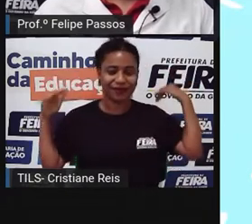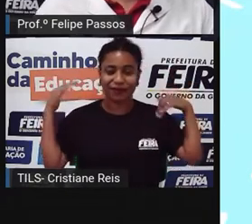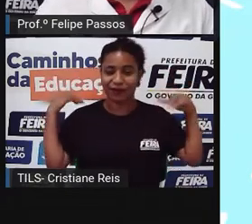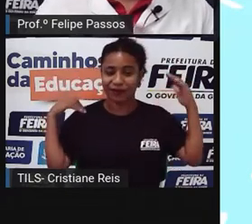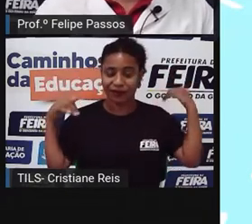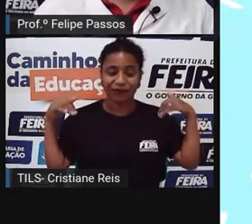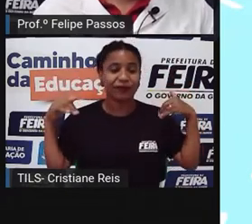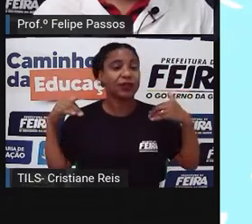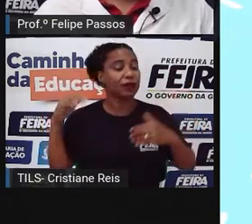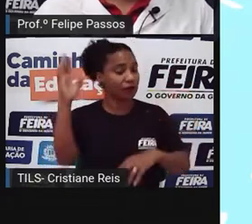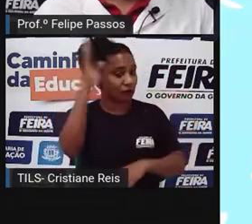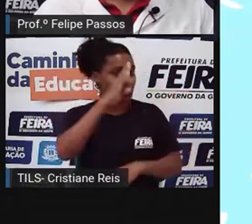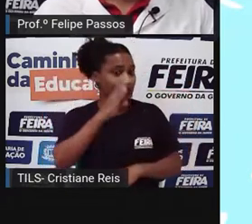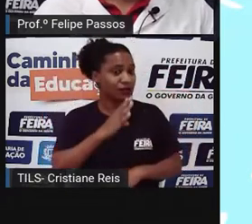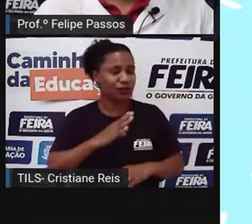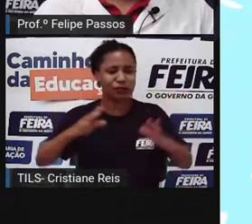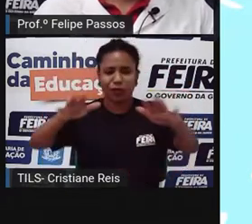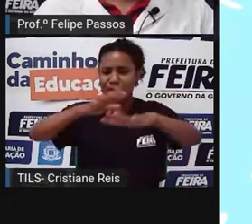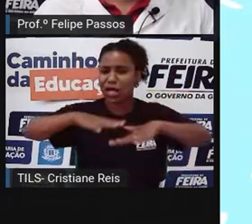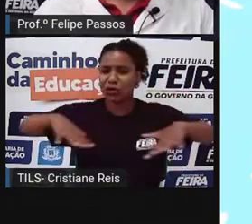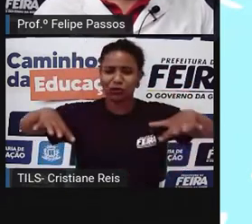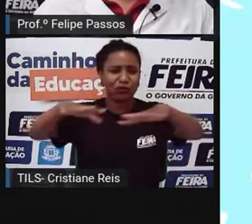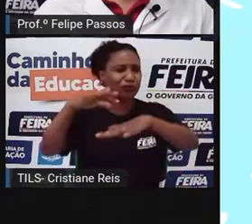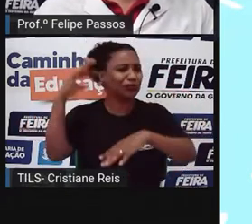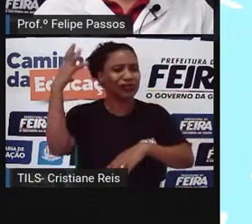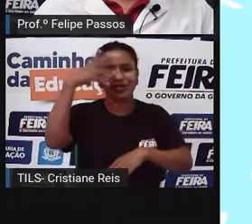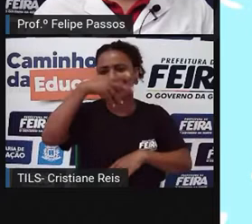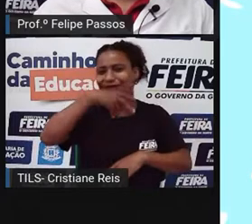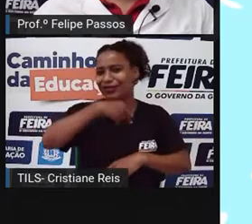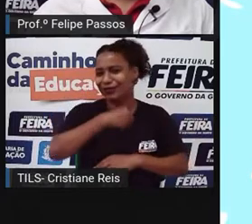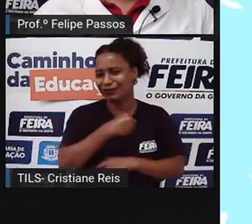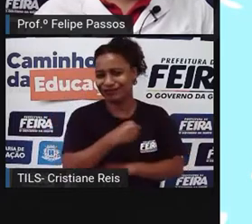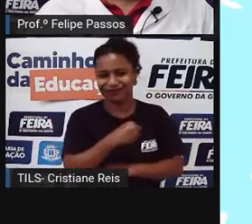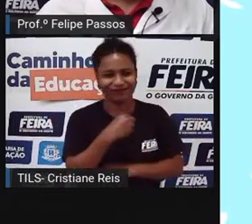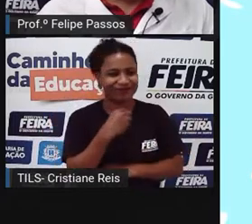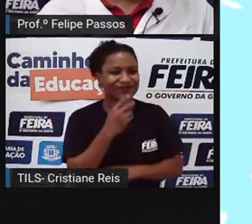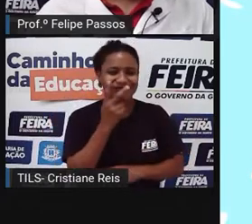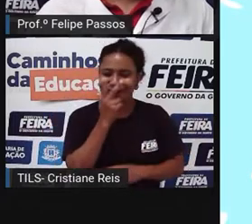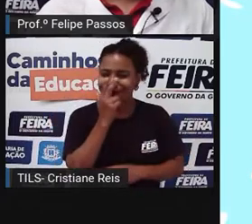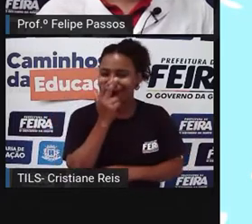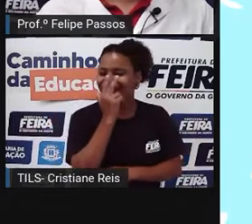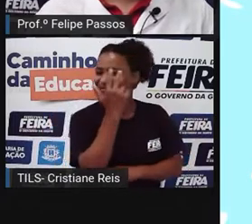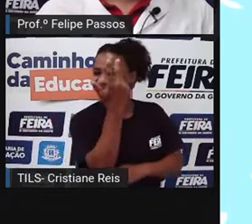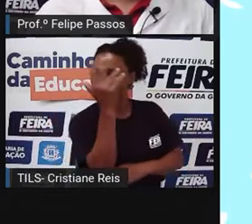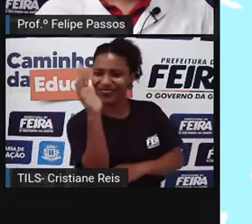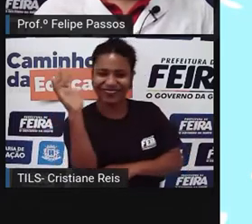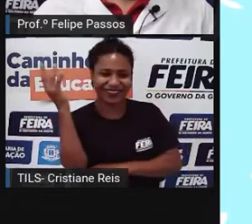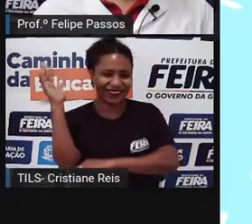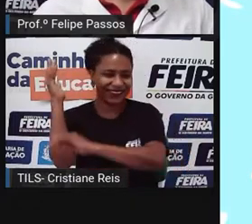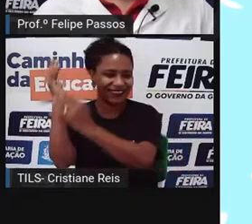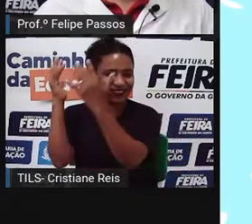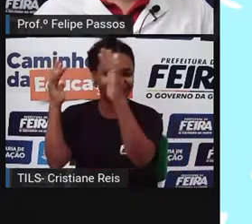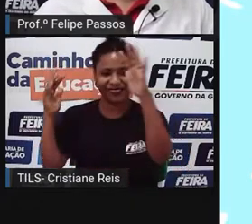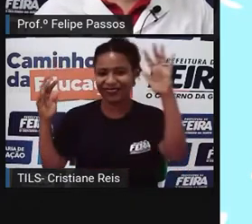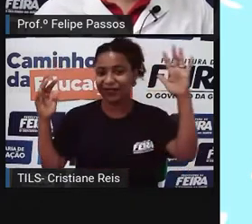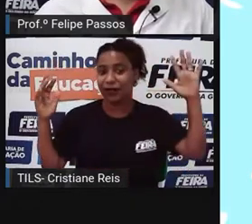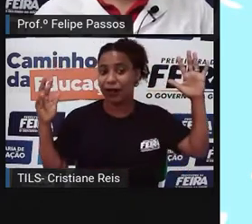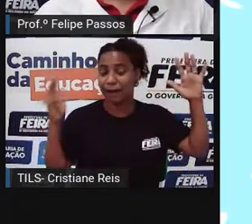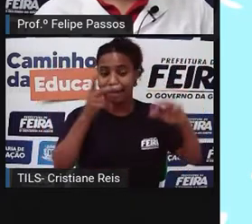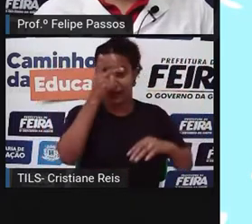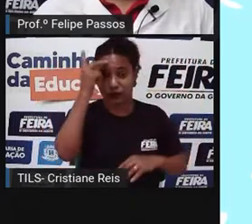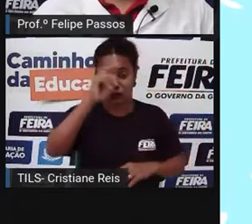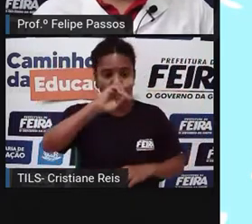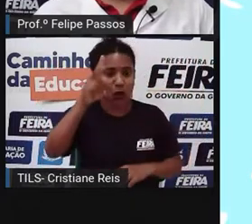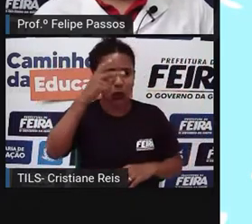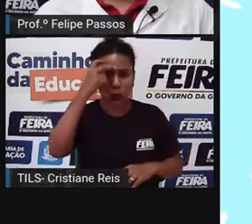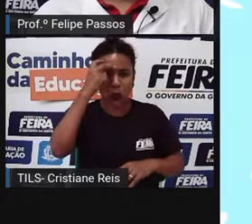bonito, muitas paisagens naturais belíssimas, um povo de cultura muito diversa, né? Então, vem muita gente